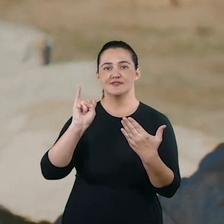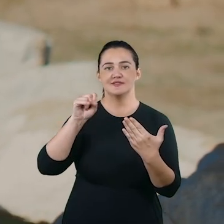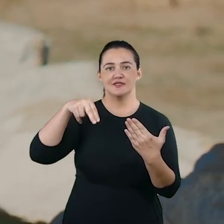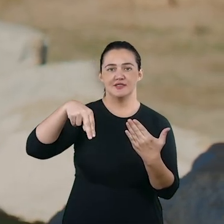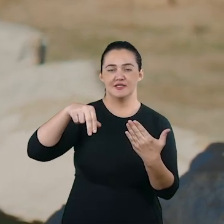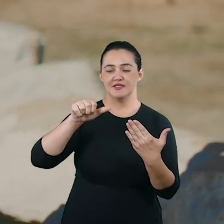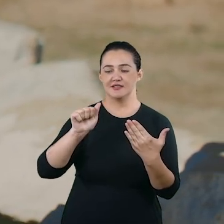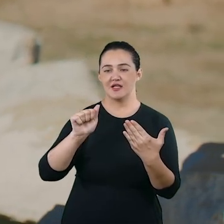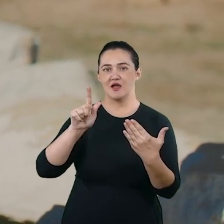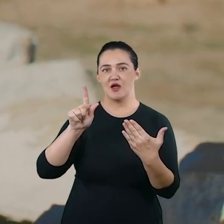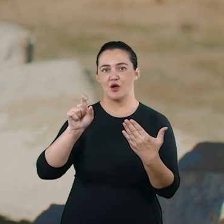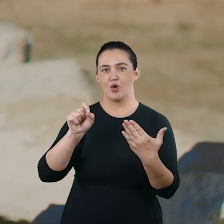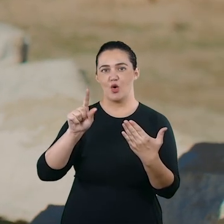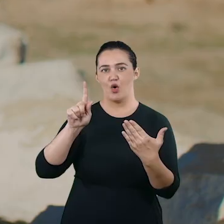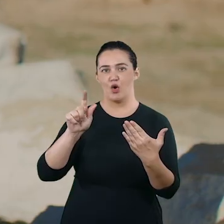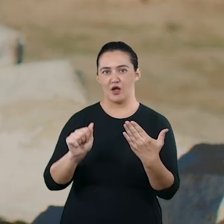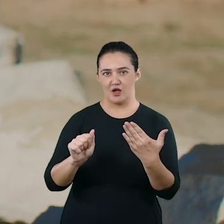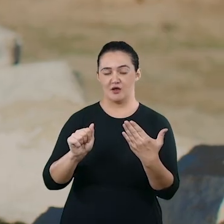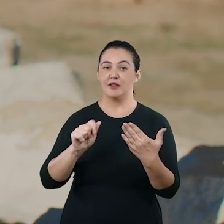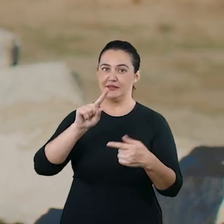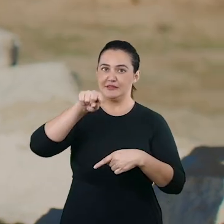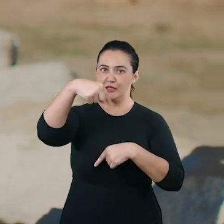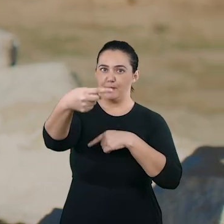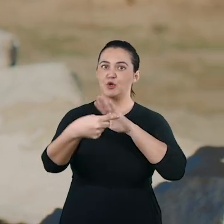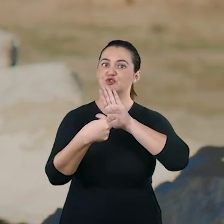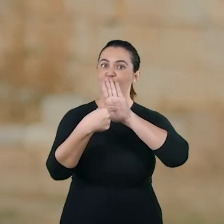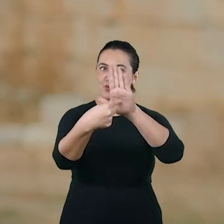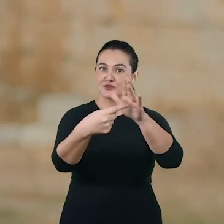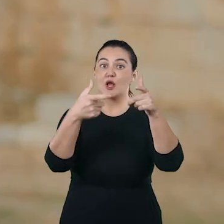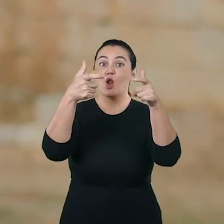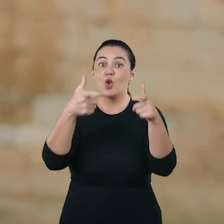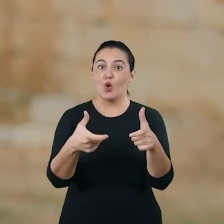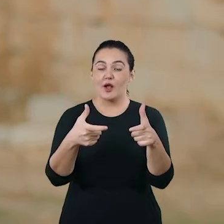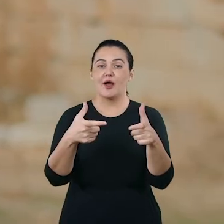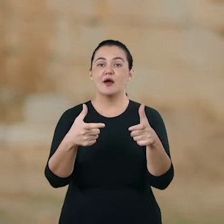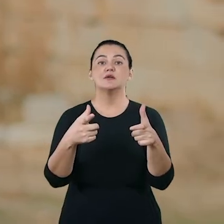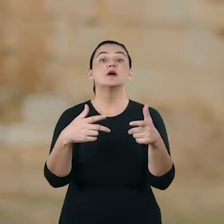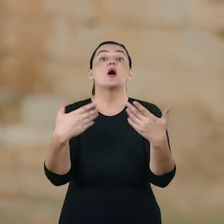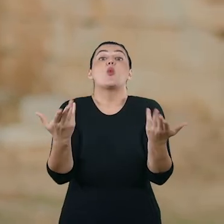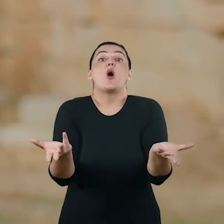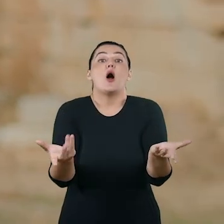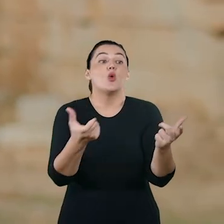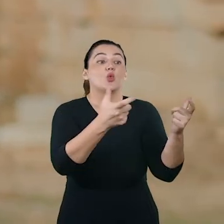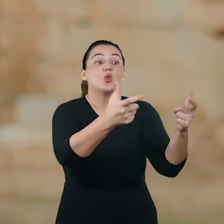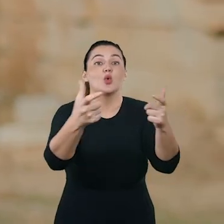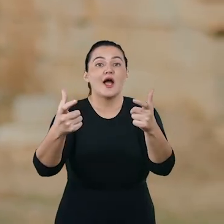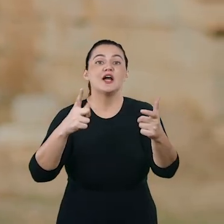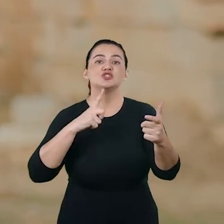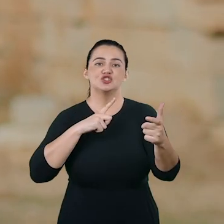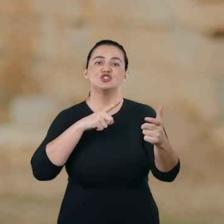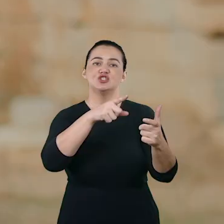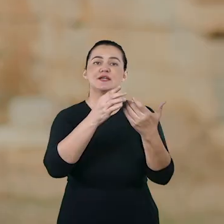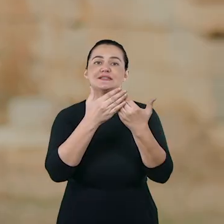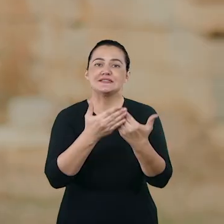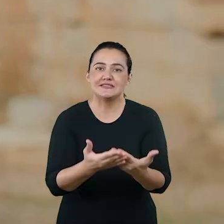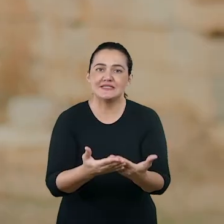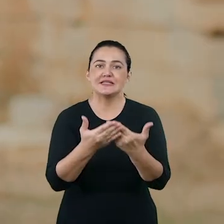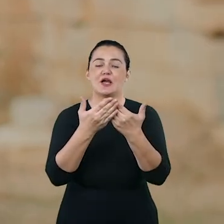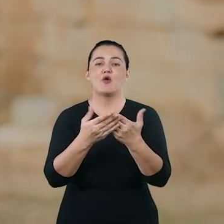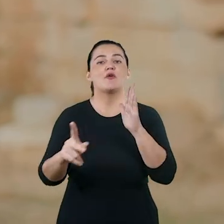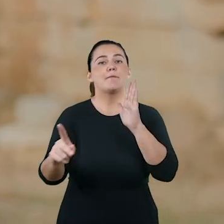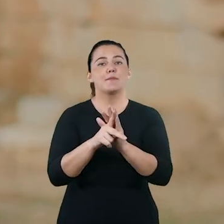2 prováveis lugares do ponto de vista da arqueologia onde poderia ter sido a sinagoga dos judeus. Há